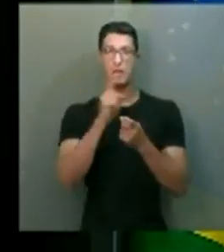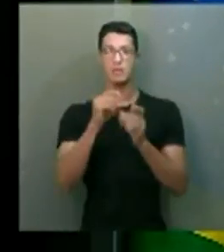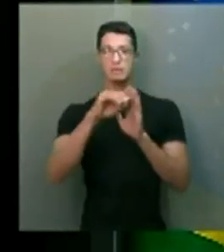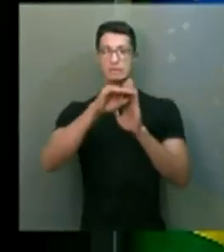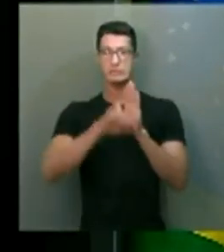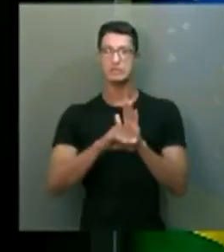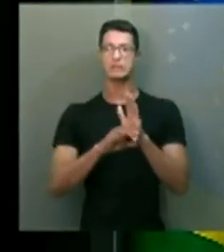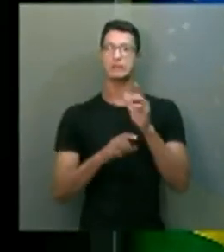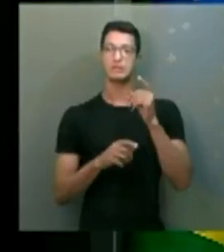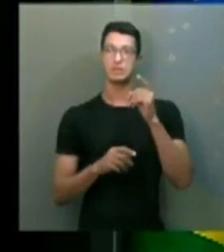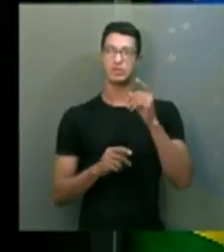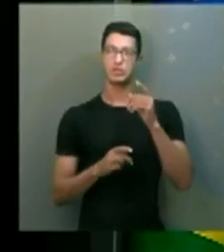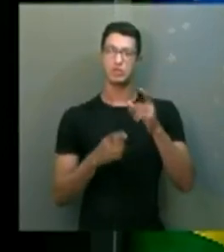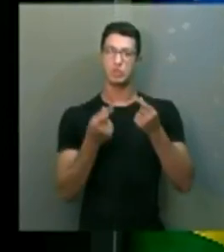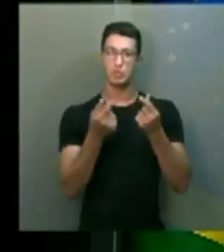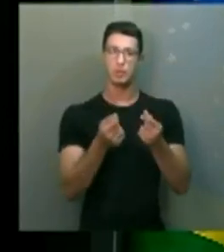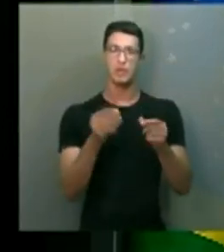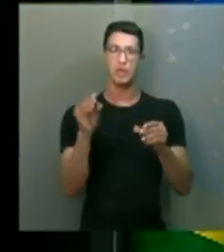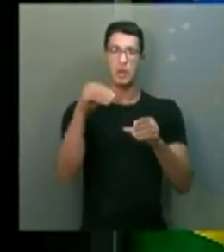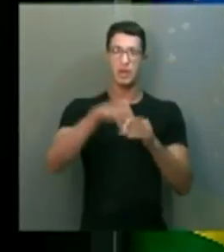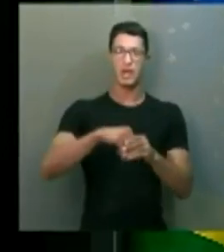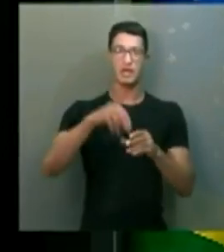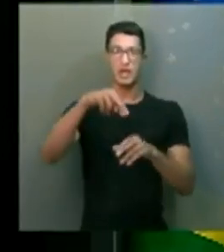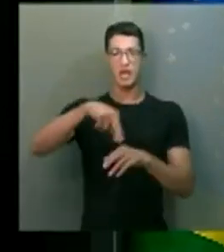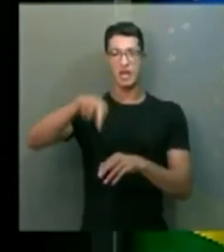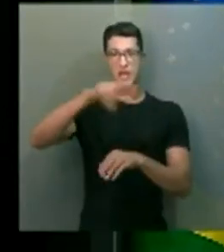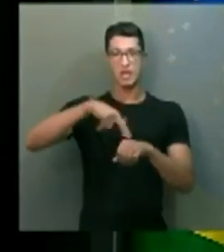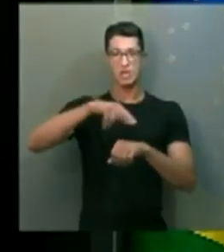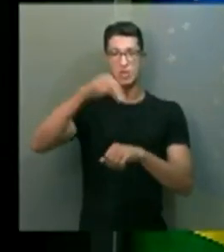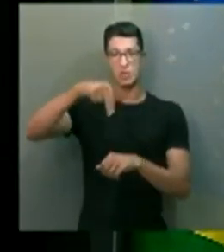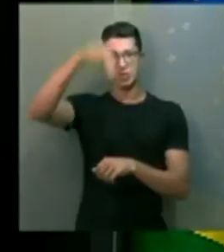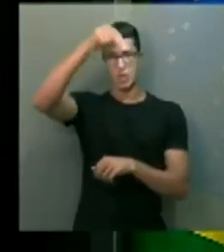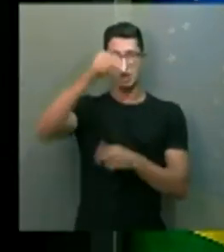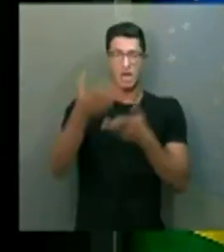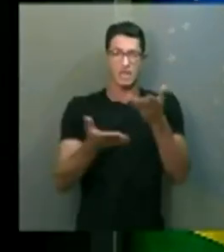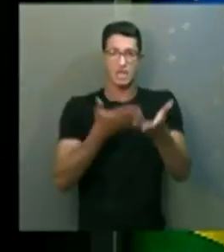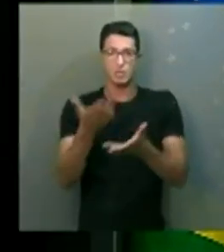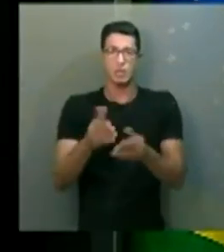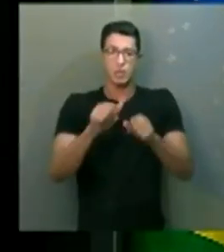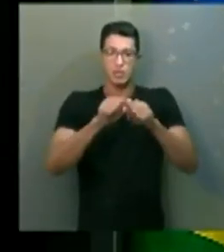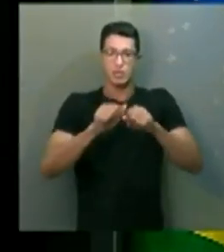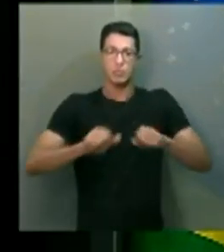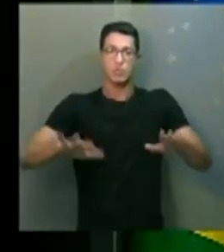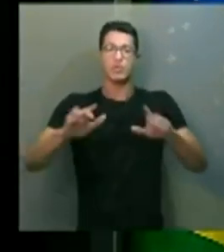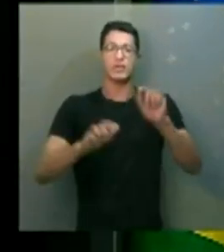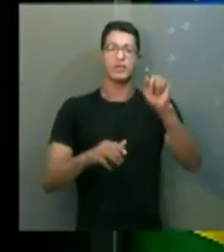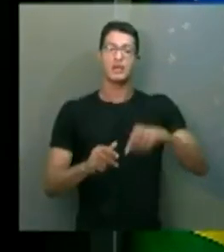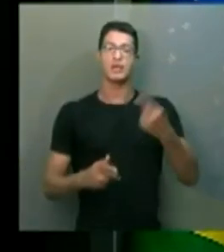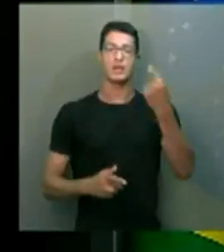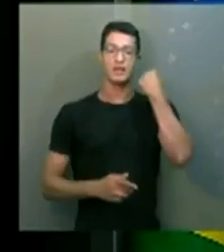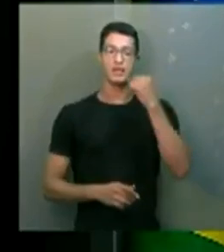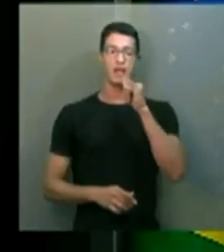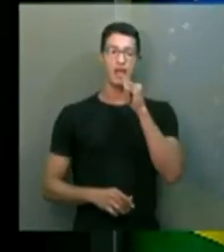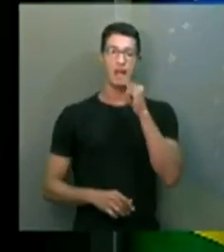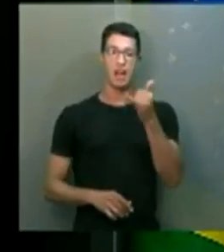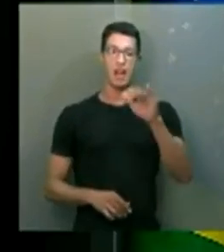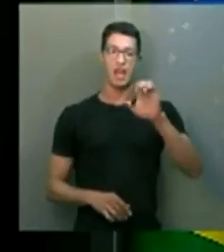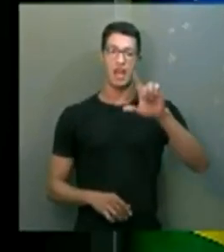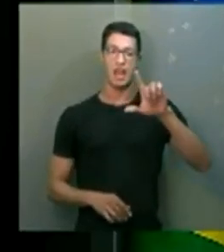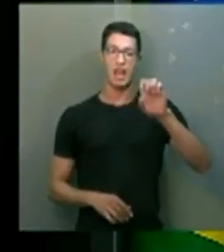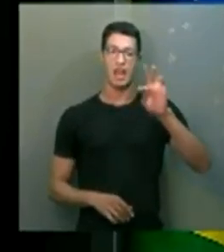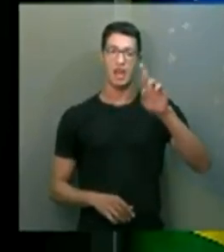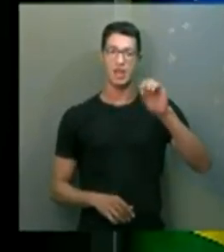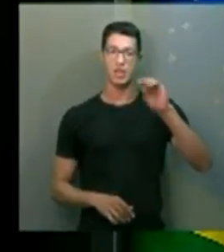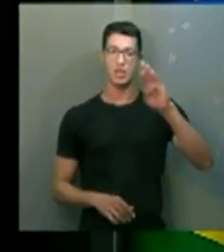oneração de tarifas de consumidores localizados na região norte, atendidos por distribuidoras que eram da Eletrobras e que